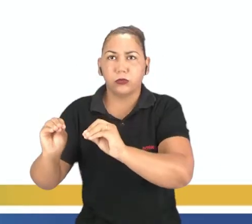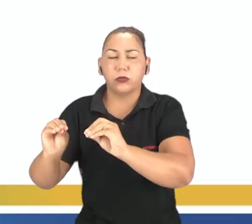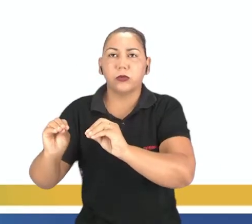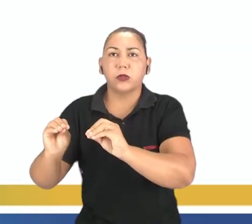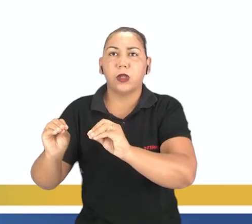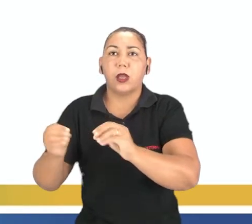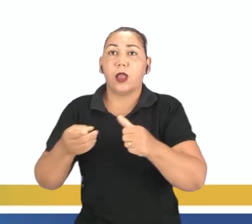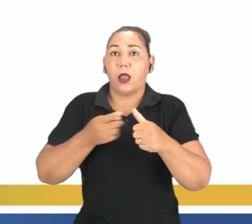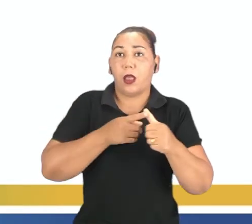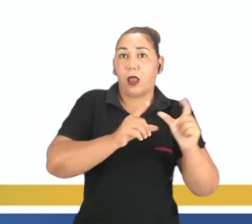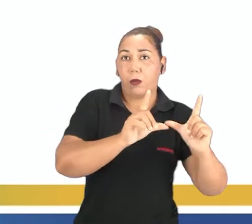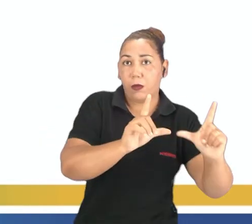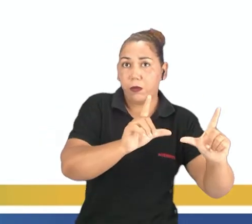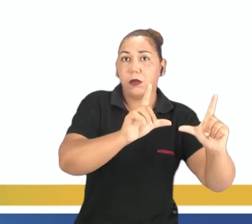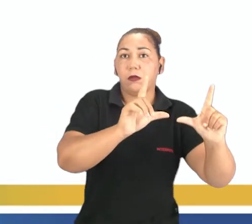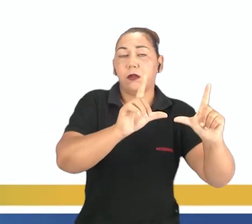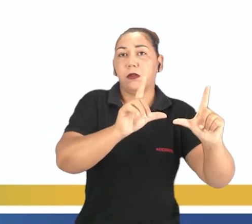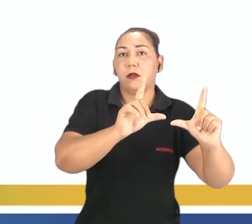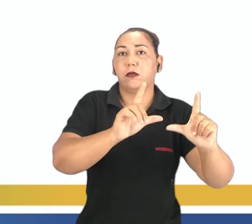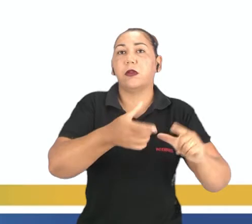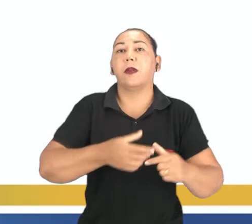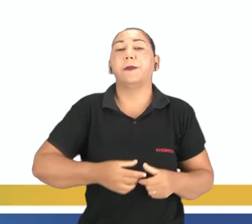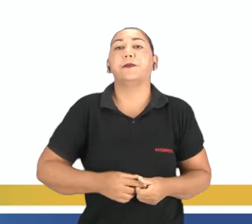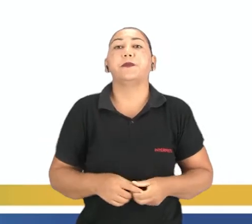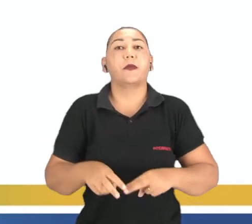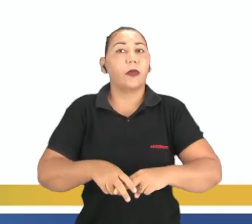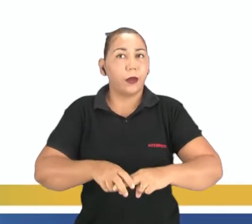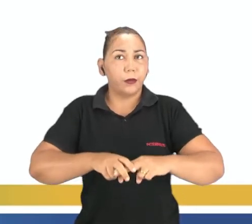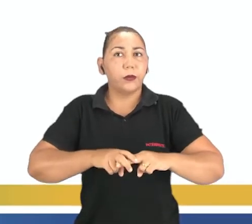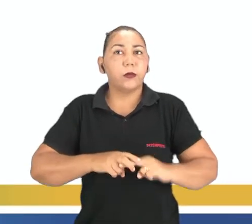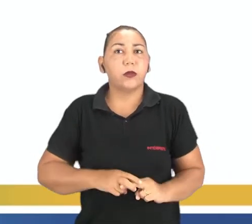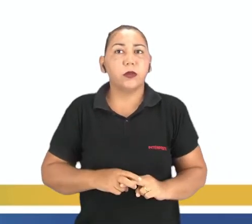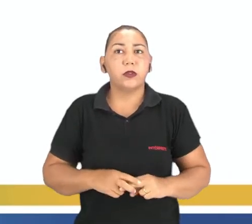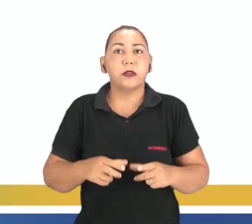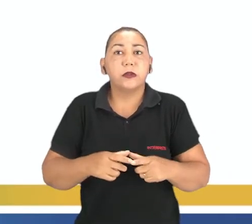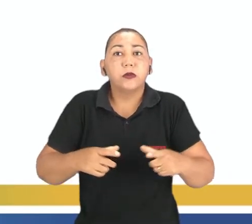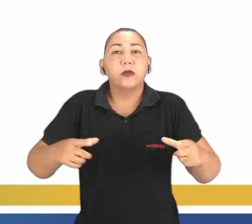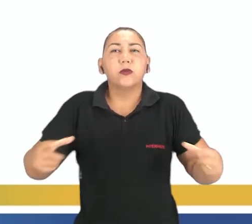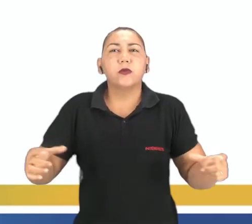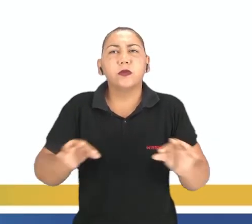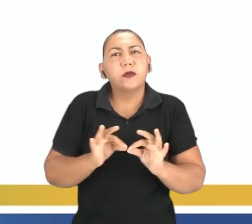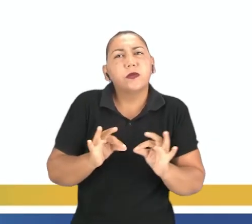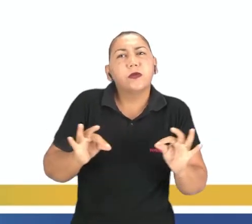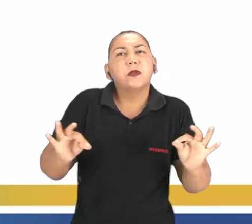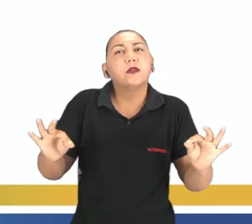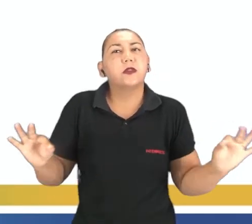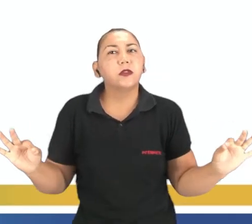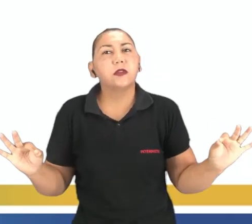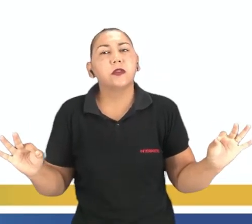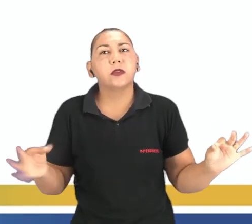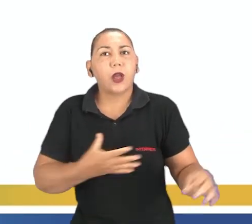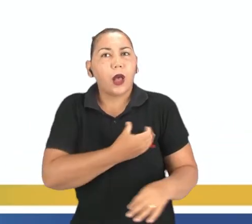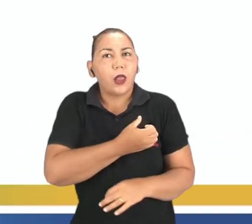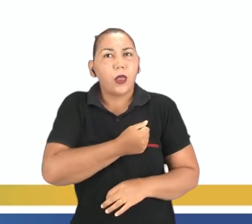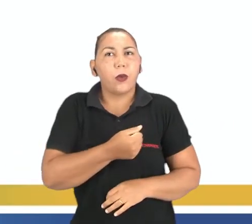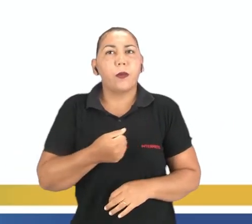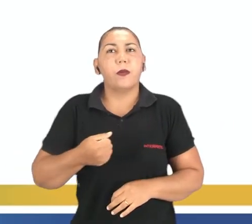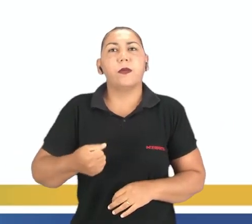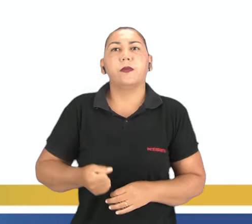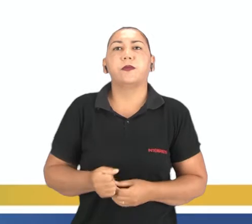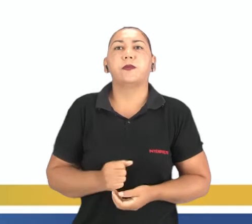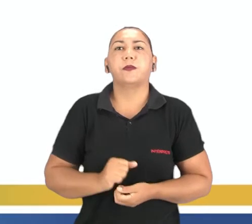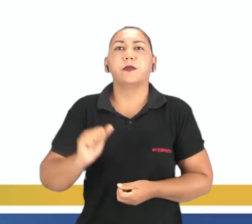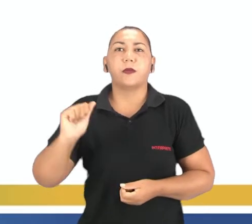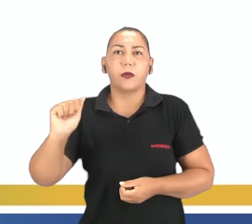primeiro quadrinho. Muito bem, em razão disso, em uma proporção assim definida, né, o número A e o número D